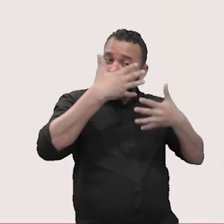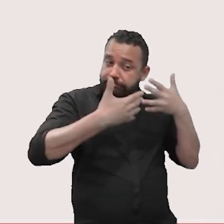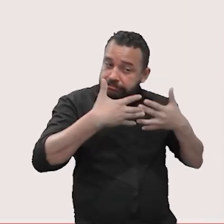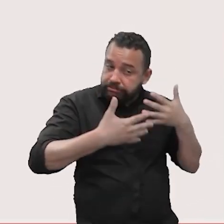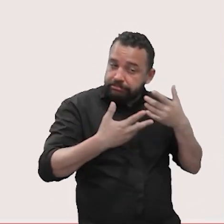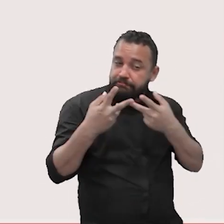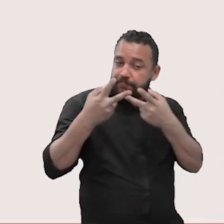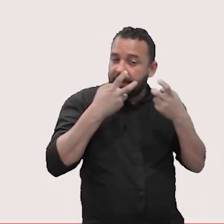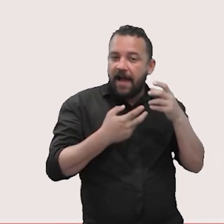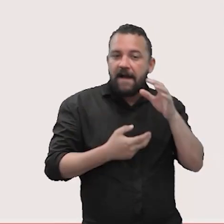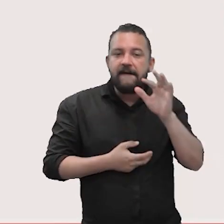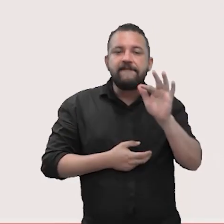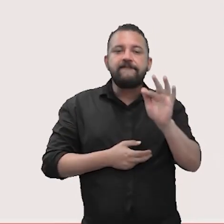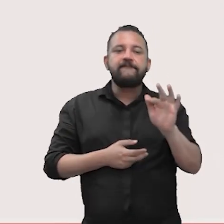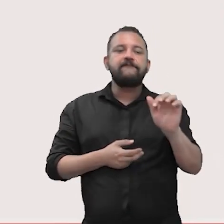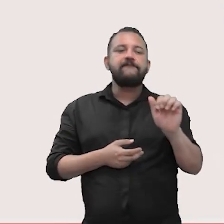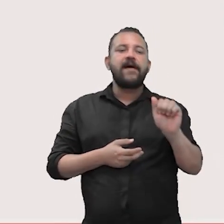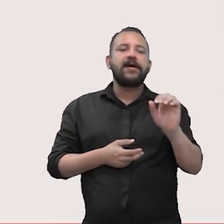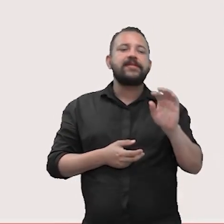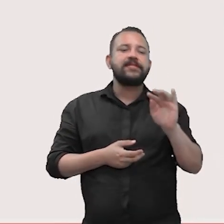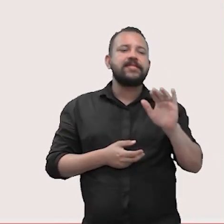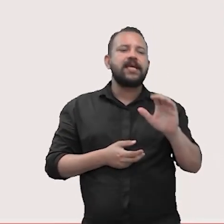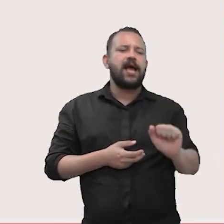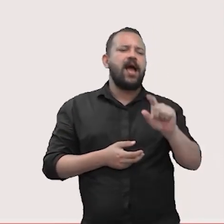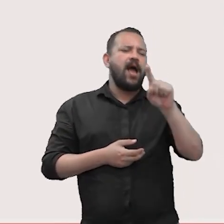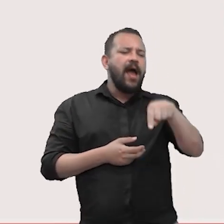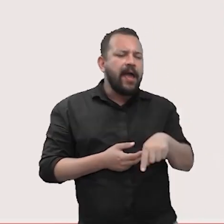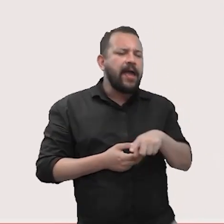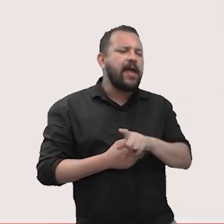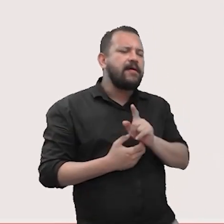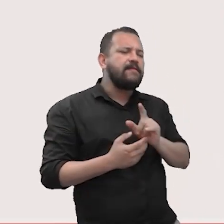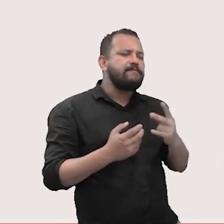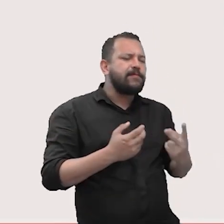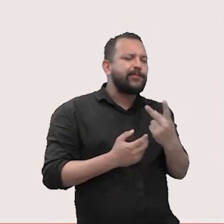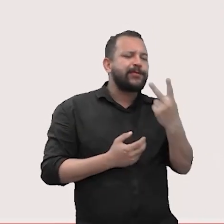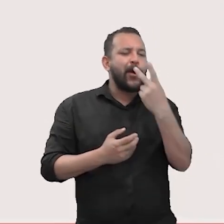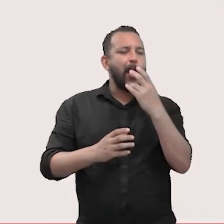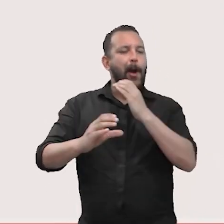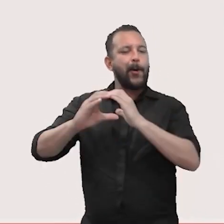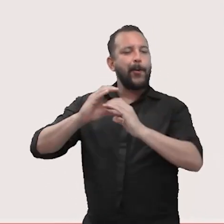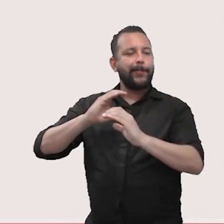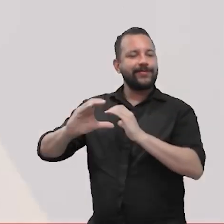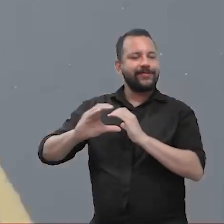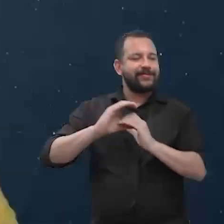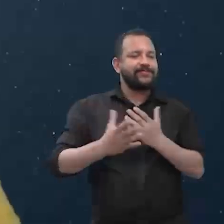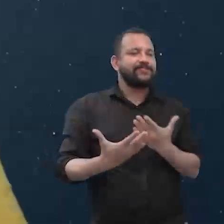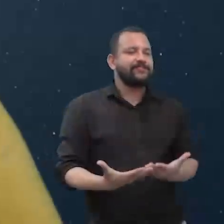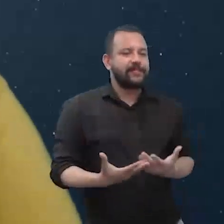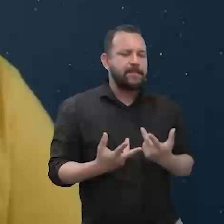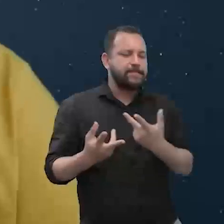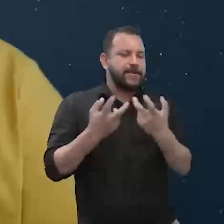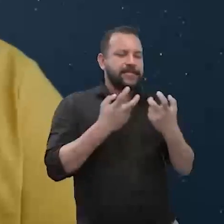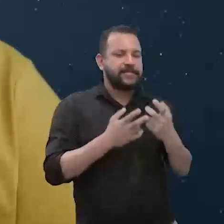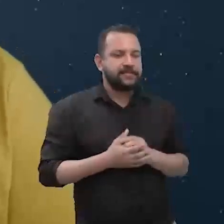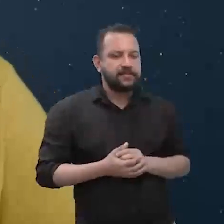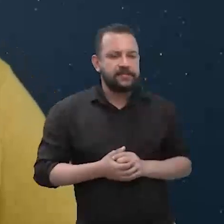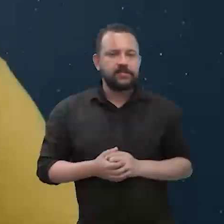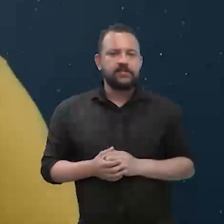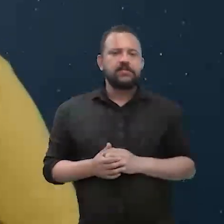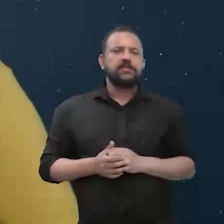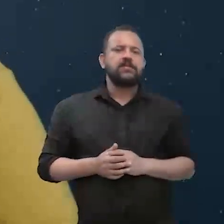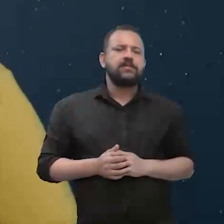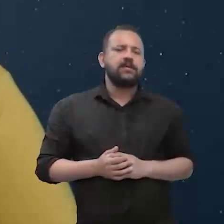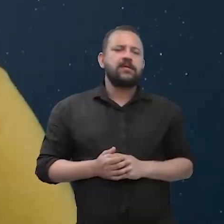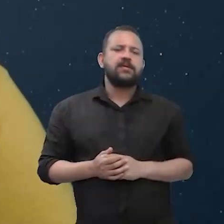função fática. Então, a fática, ele vai valorizar a questão do canal de comunicação. Vem comigo. Professor, o que seria o canal de